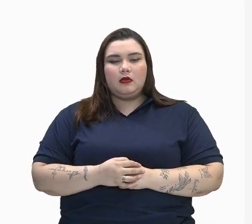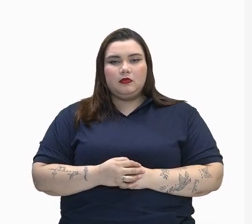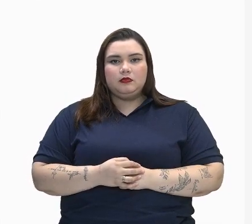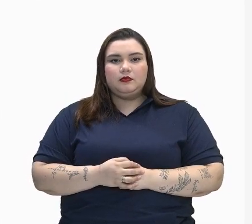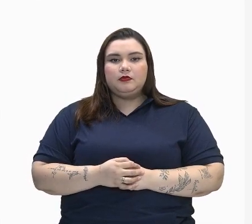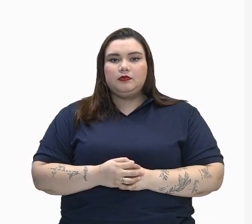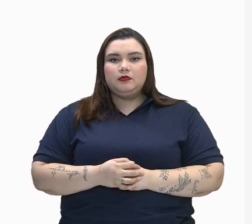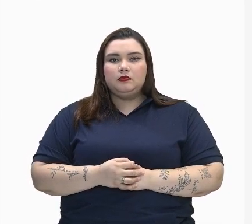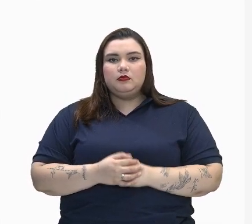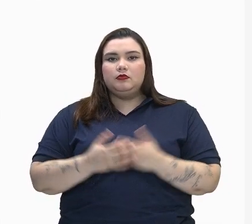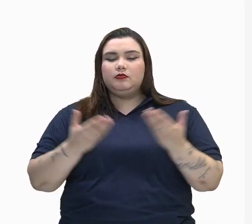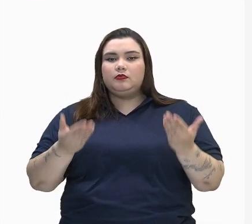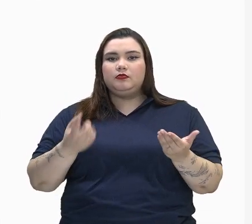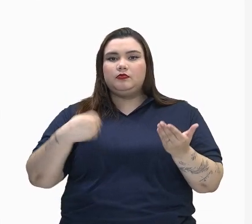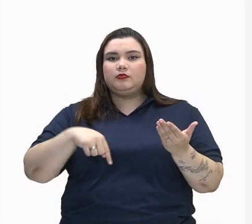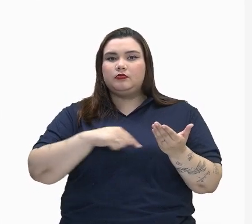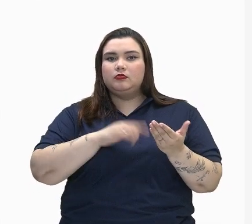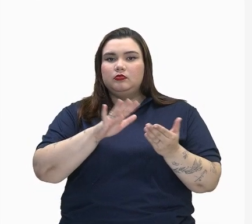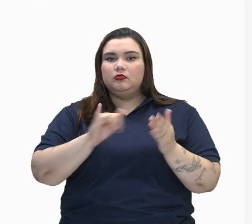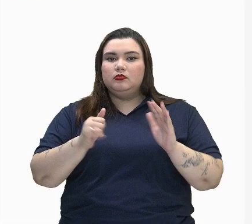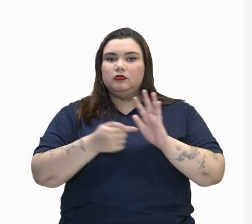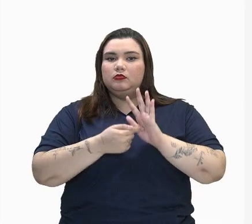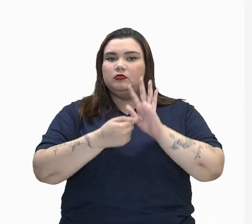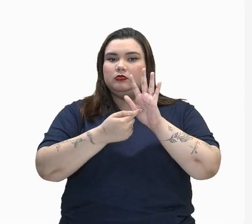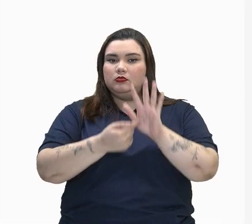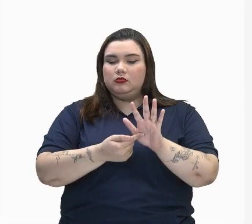casas. Então, nós vamos trazer aqui o exemplo